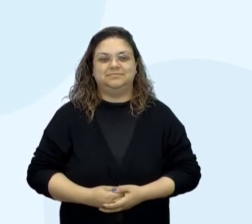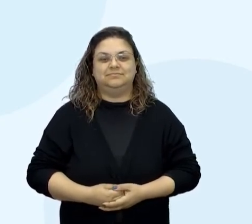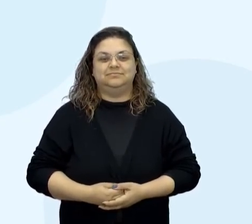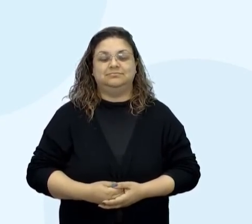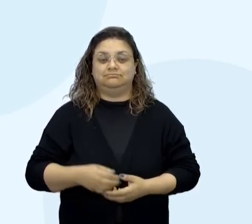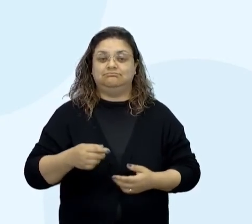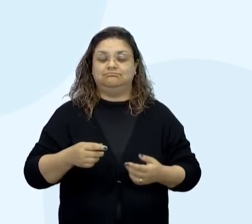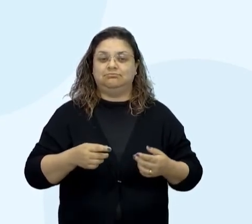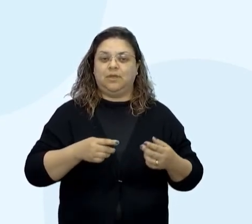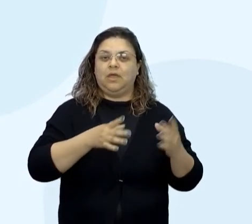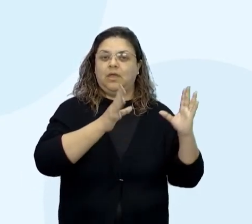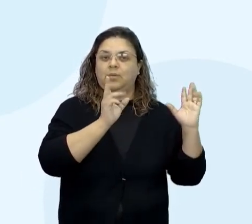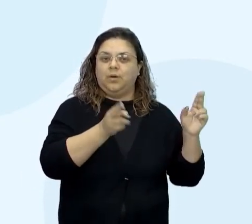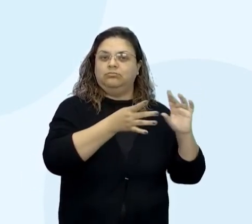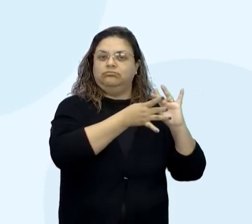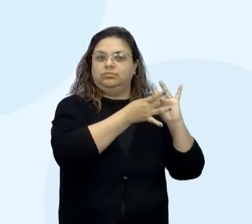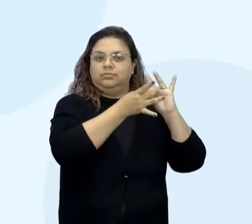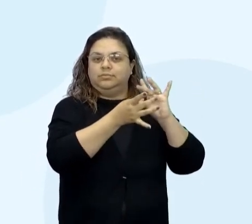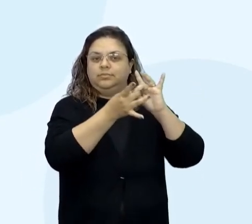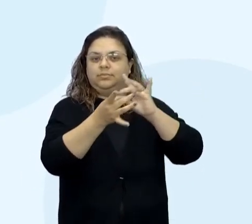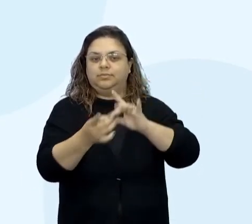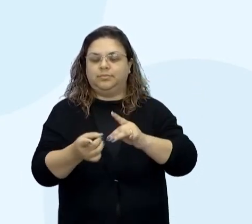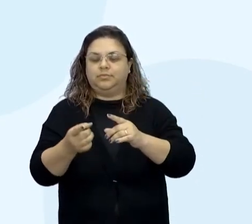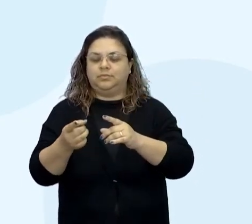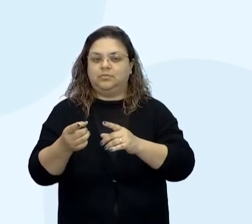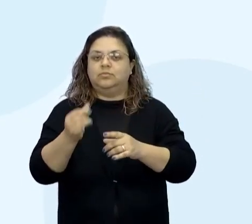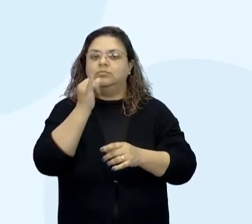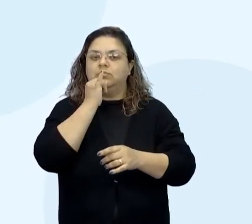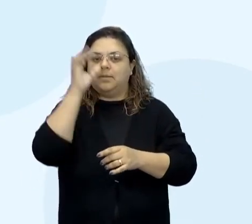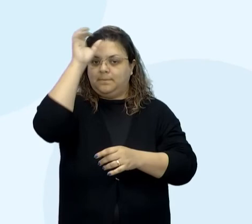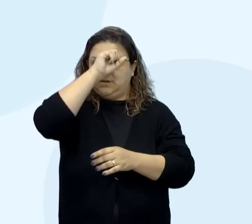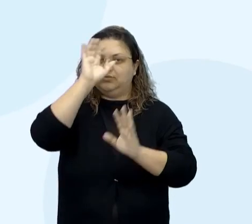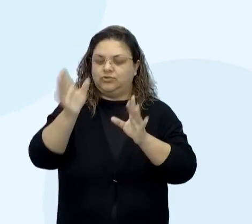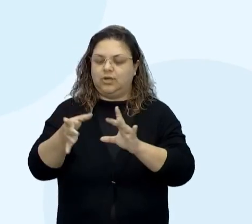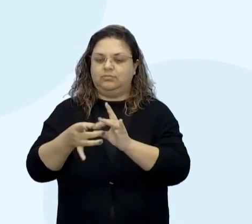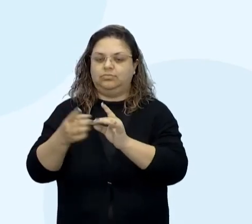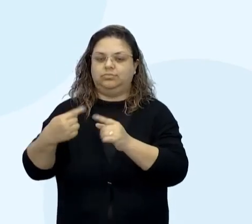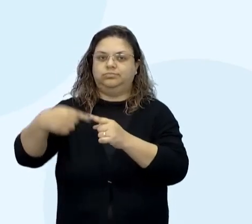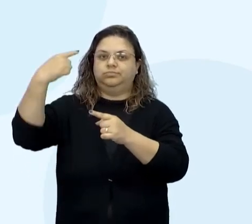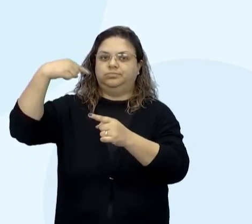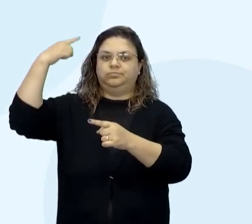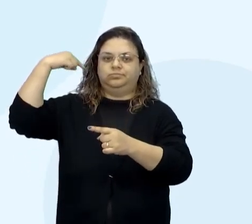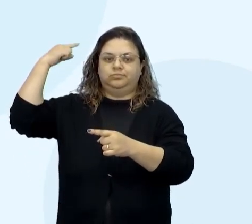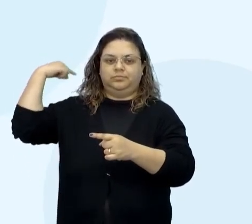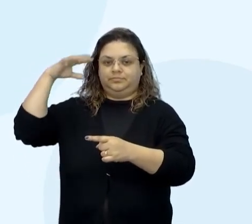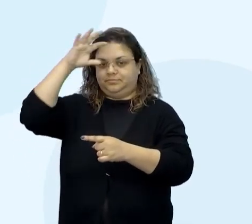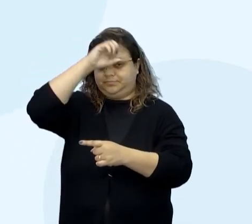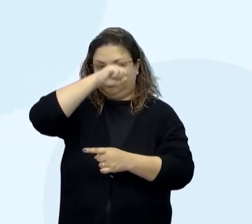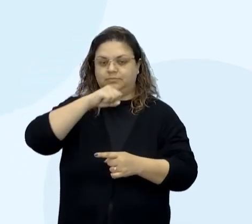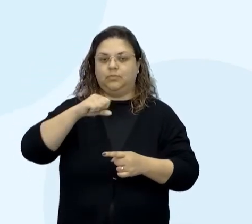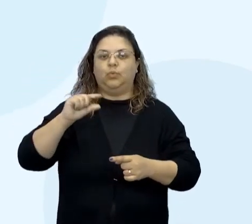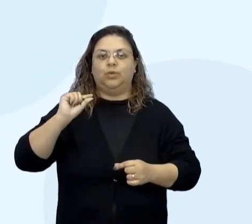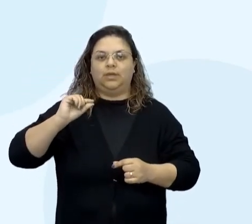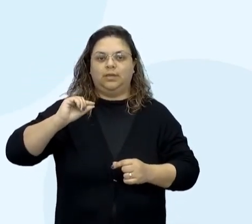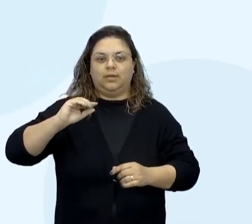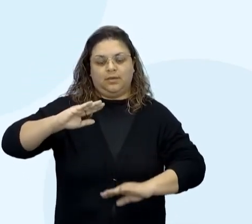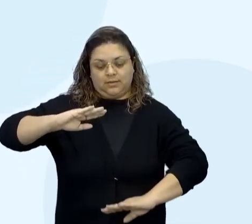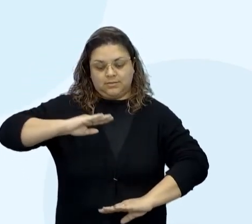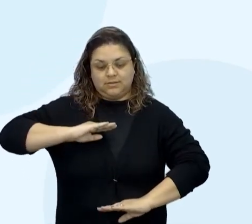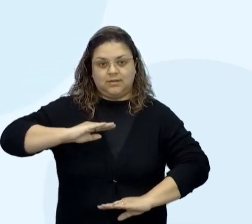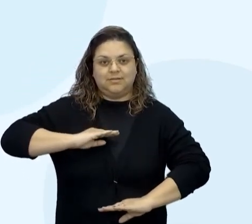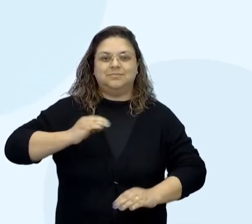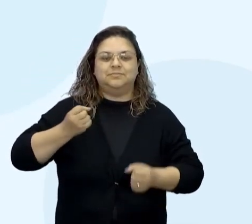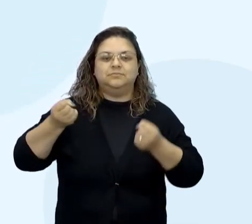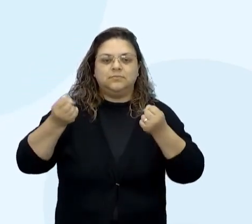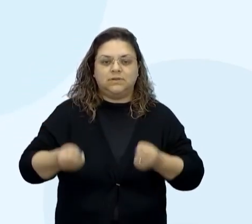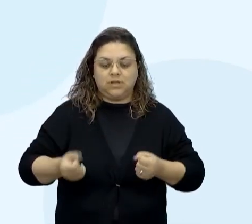seguindo a ordem aqui de trás para frente, ó. A gente acabou de falar um pouquinho sobre o centro de massa, né,